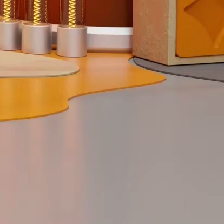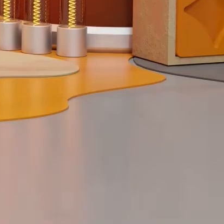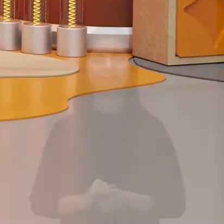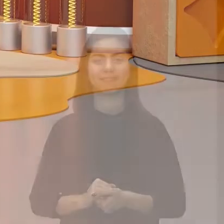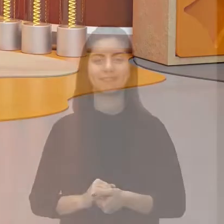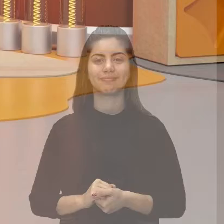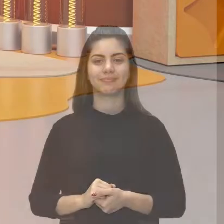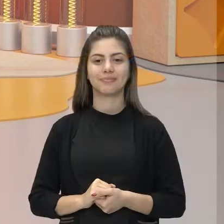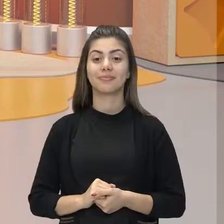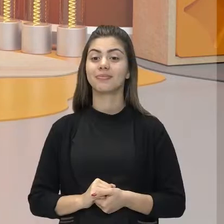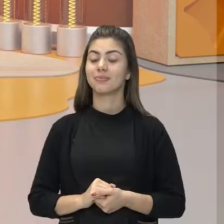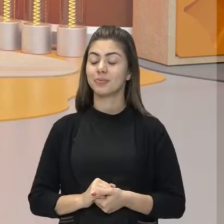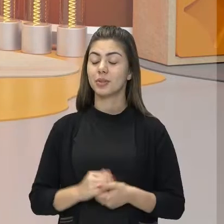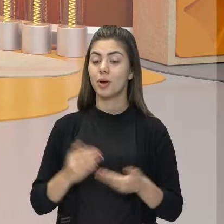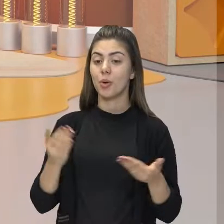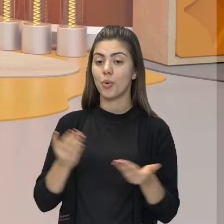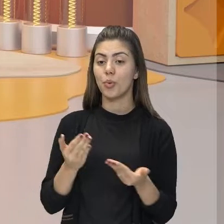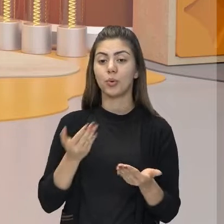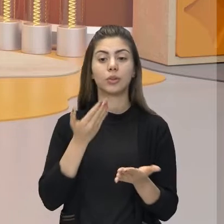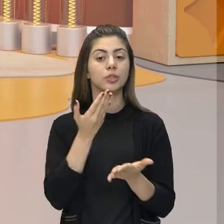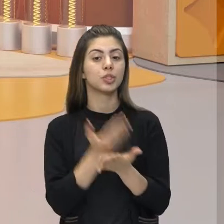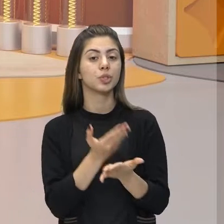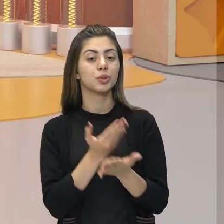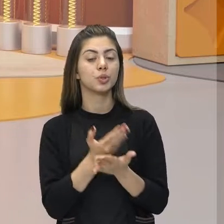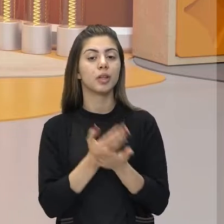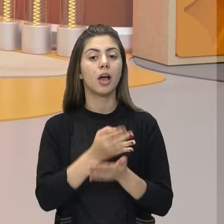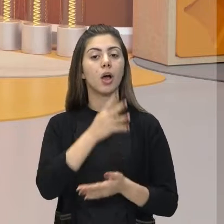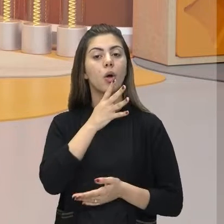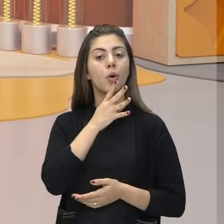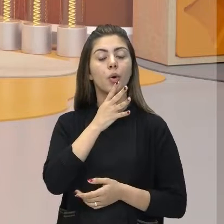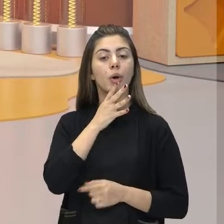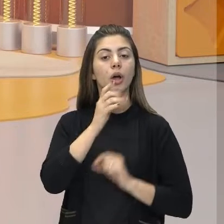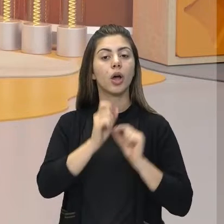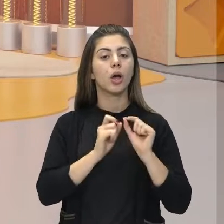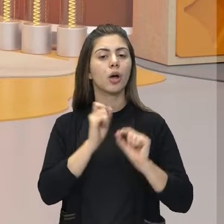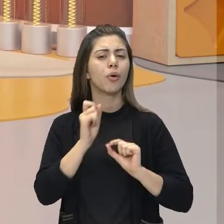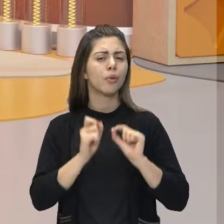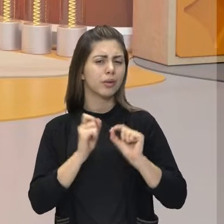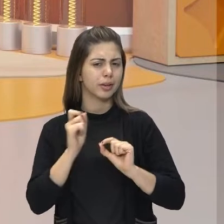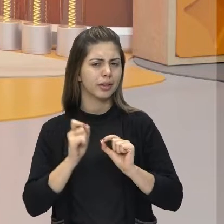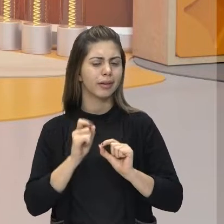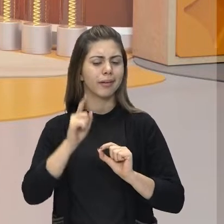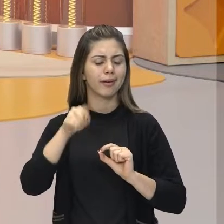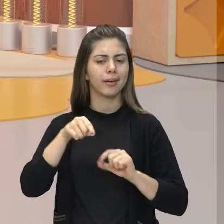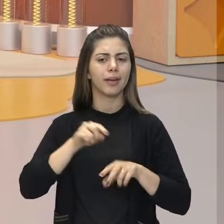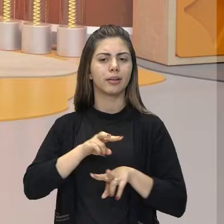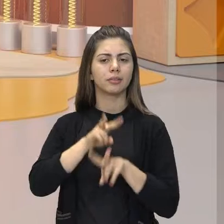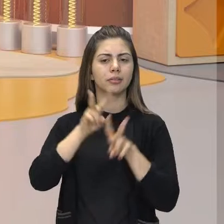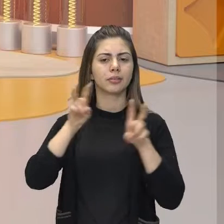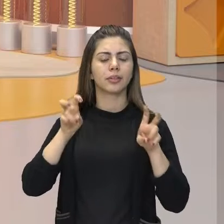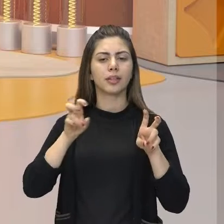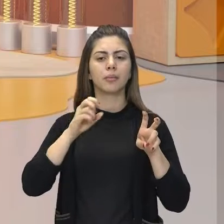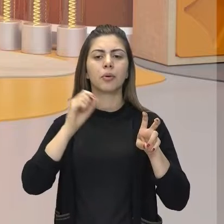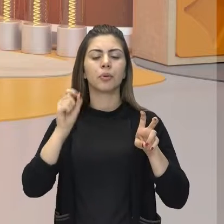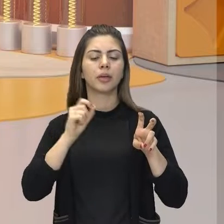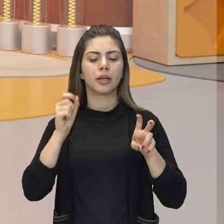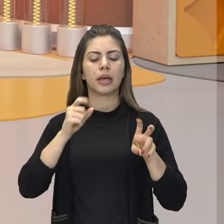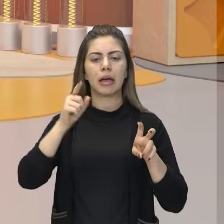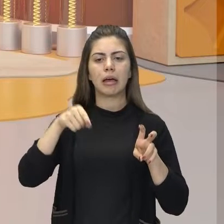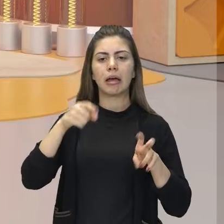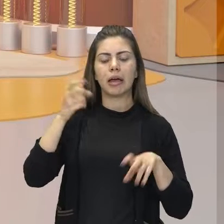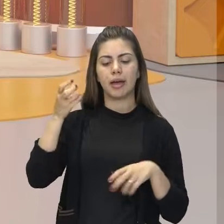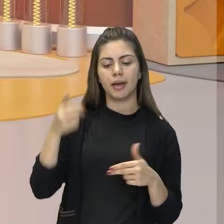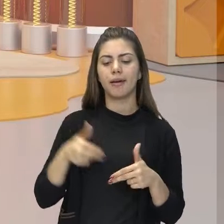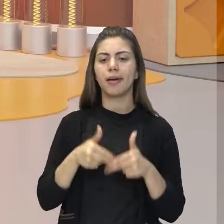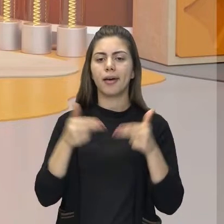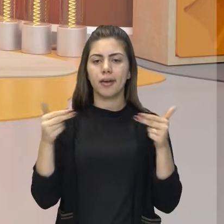Muito bem, nesta aula nós vamos conhecer, nos aprofundar sobre a matriz étnica que forma